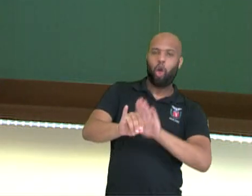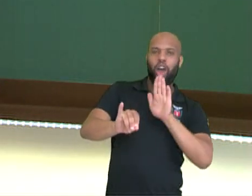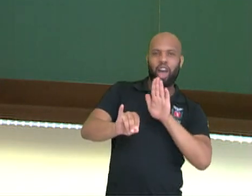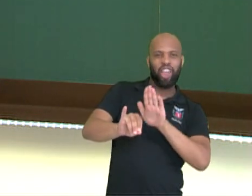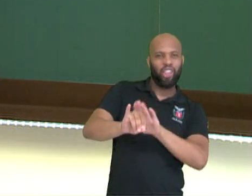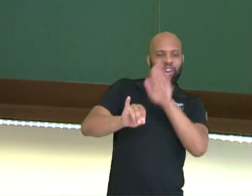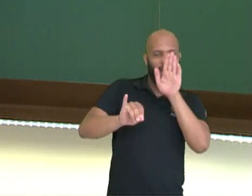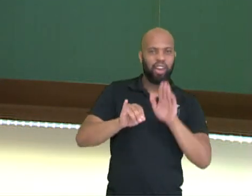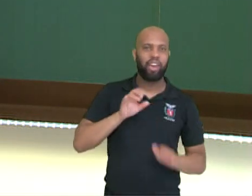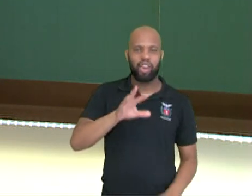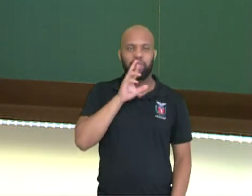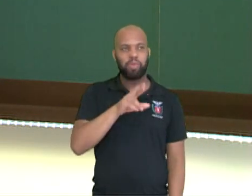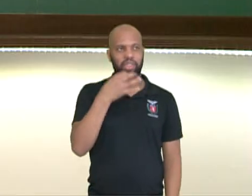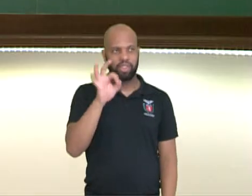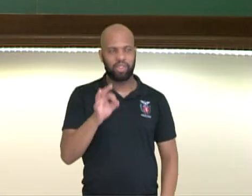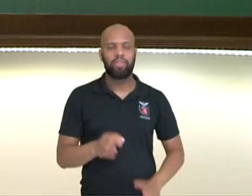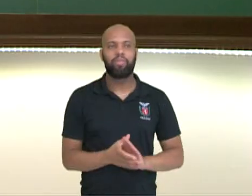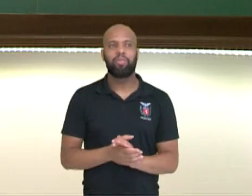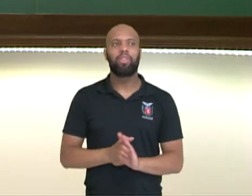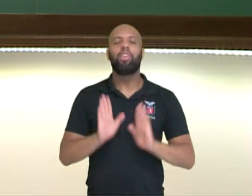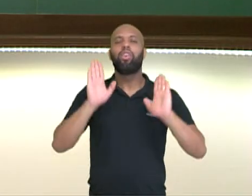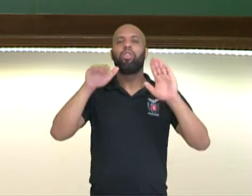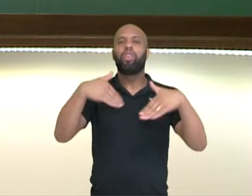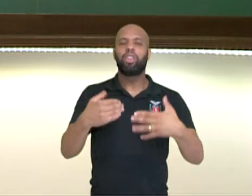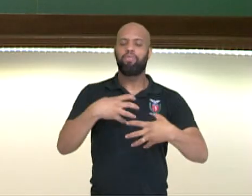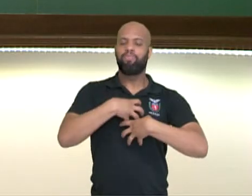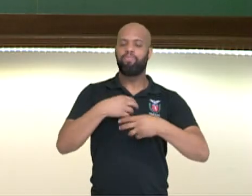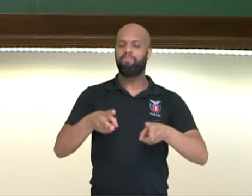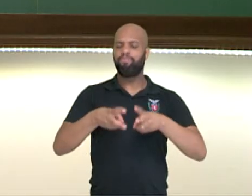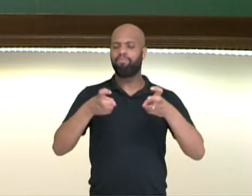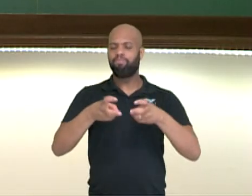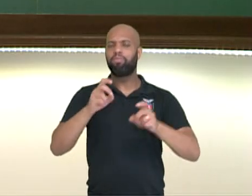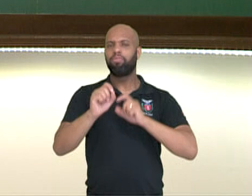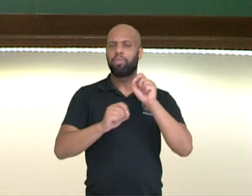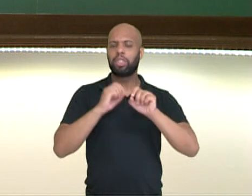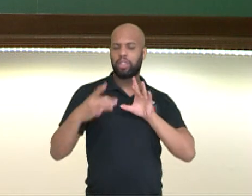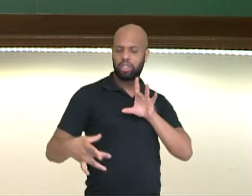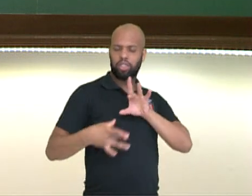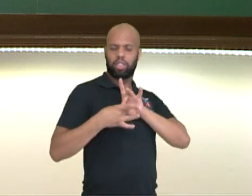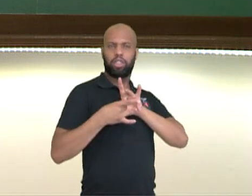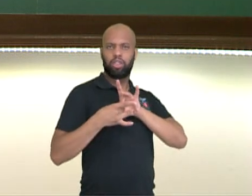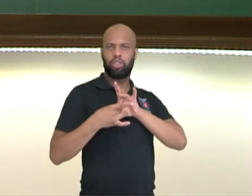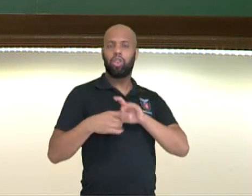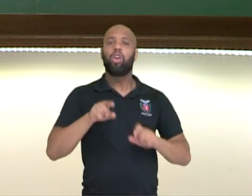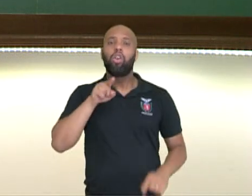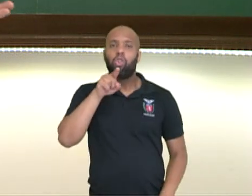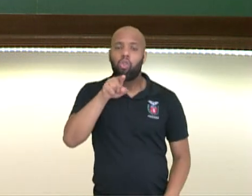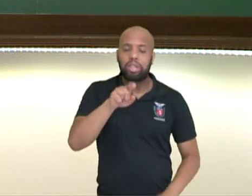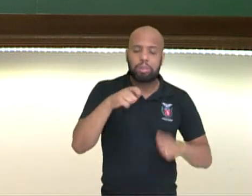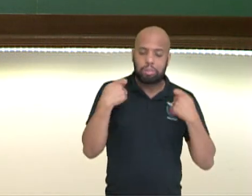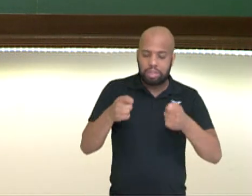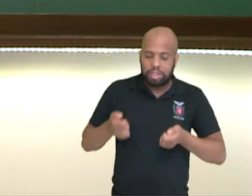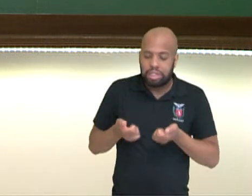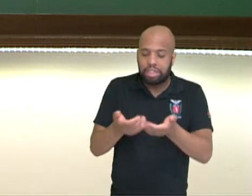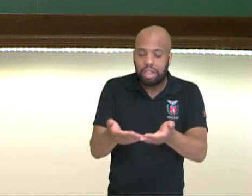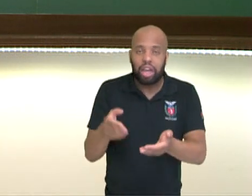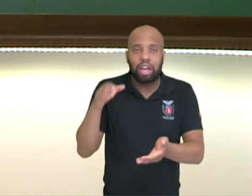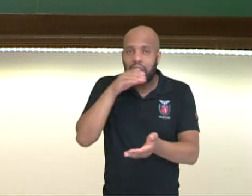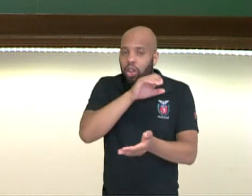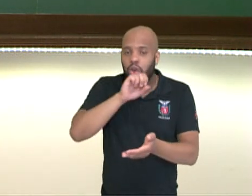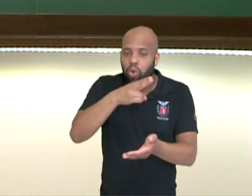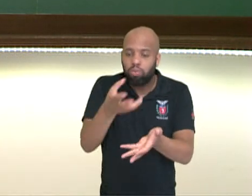correta. Portanto, a sensação térmica está ligada à ideia de você ceder calor ou receber